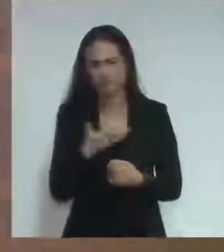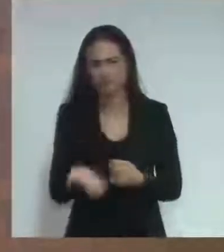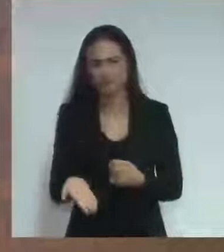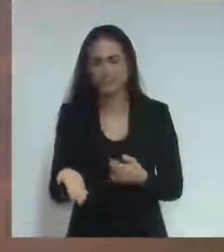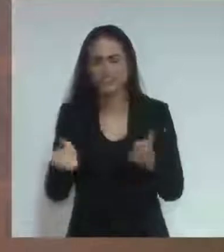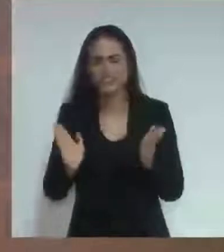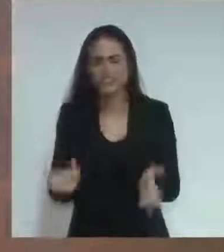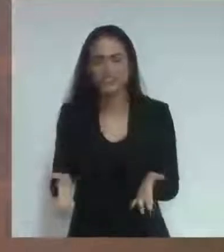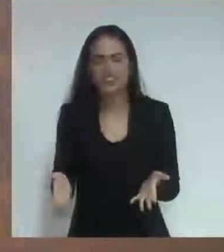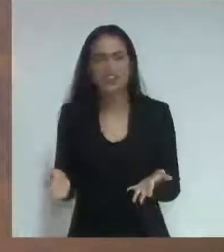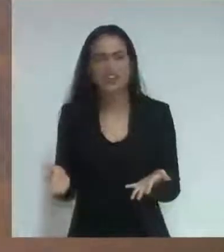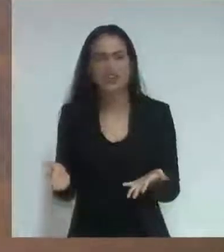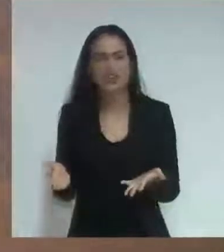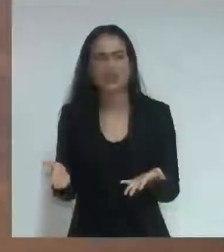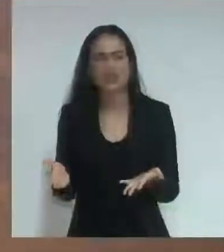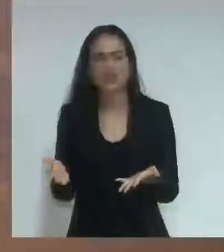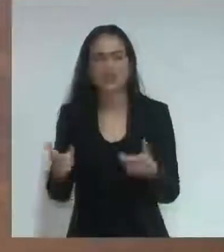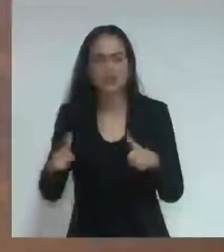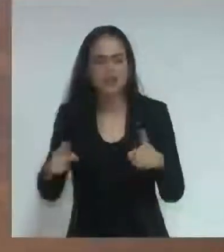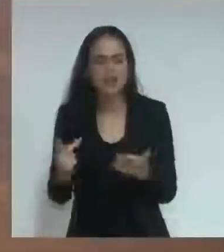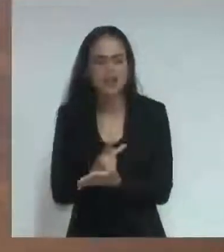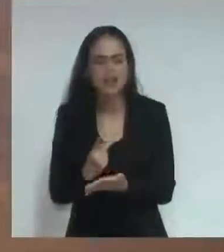que fazer? Né? Porque